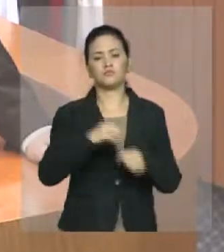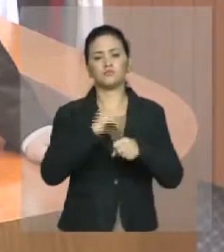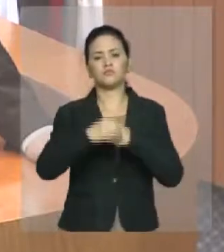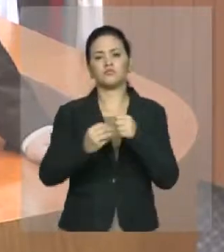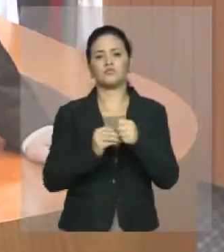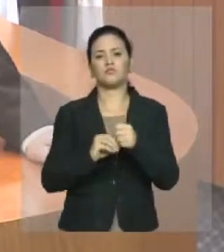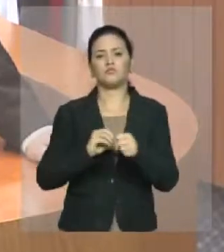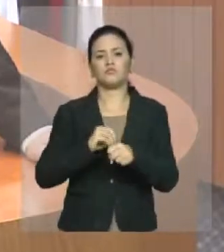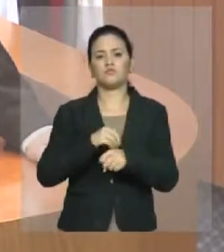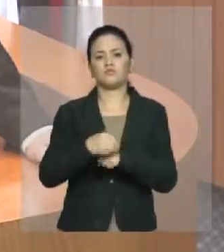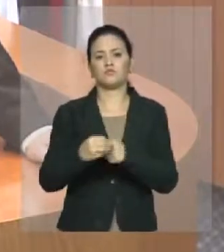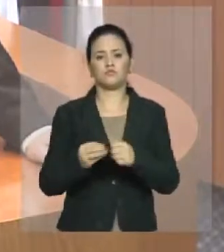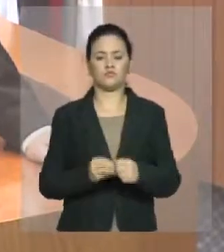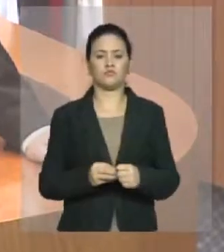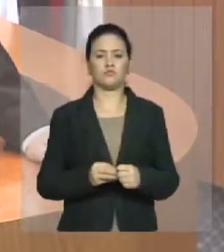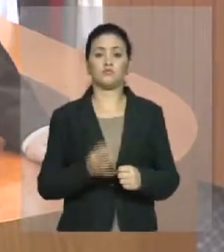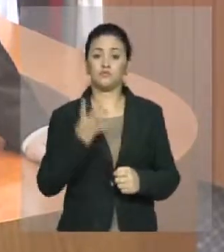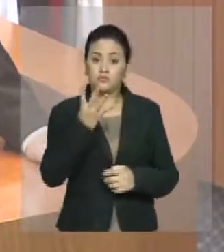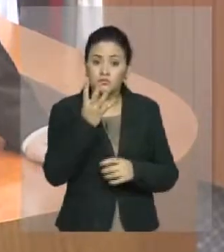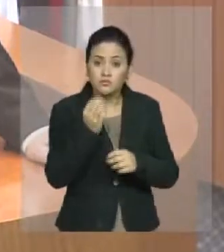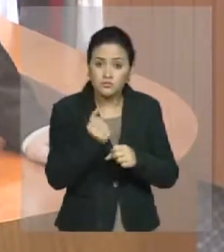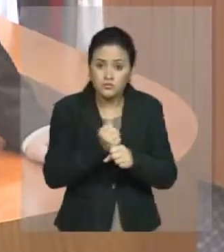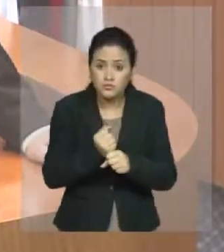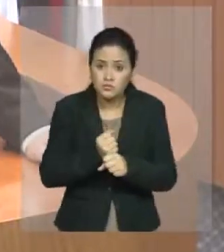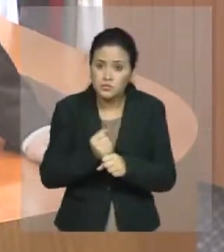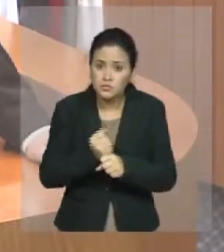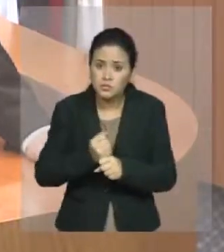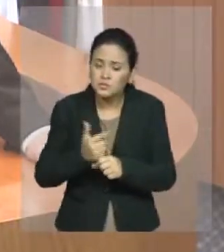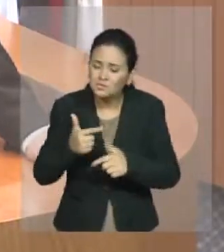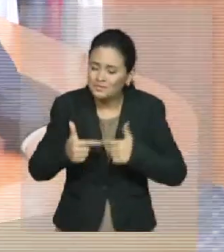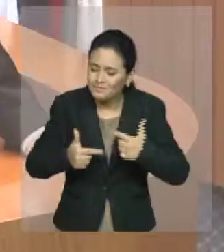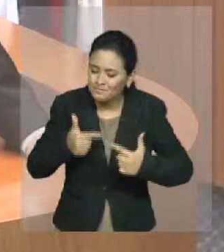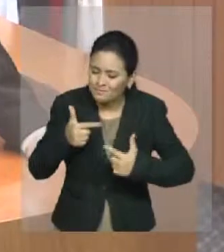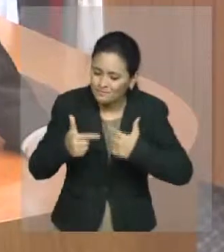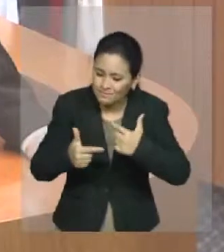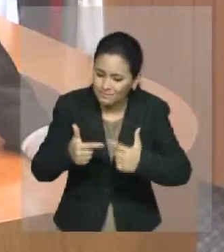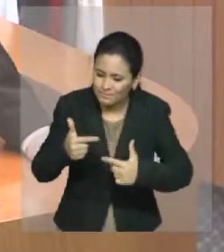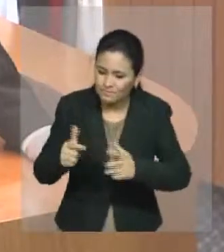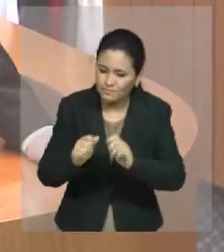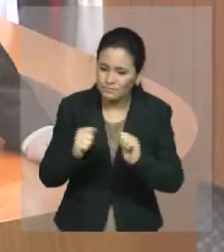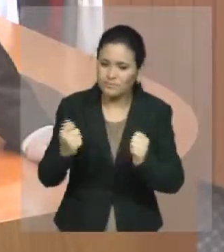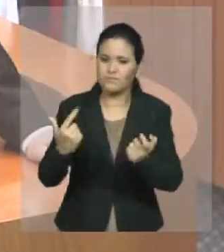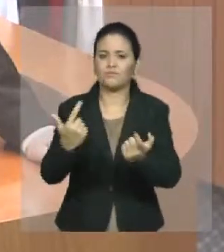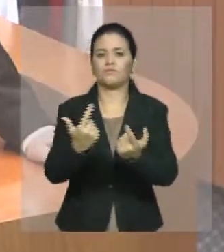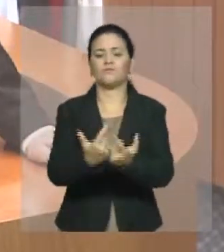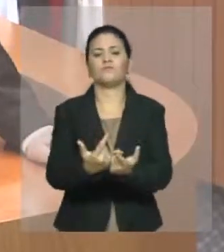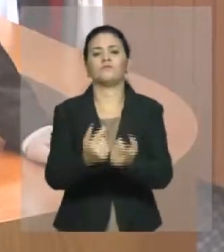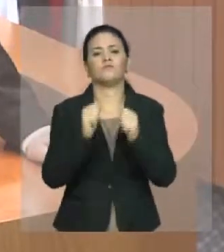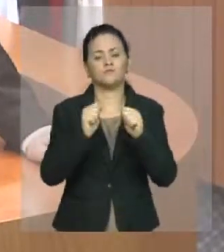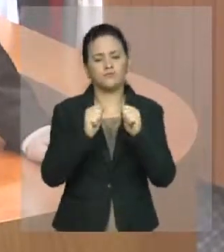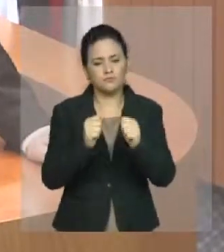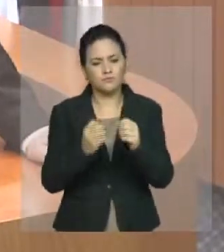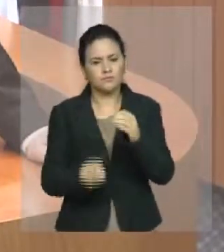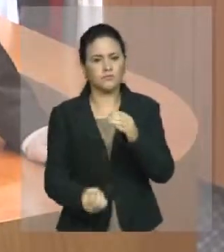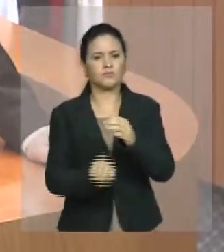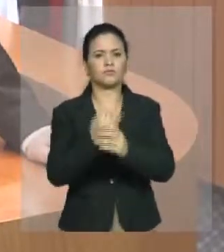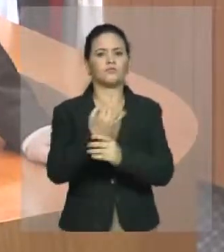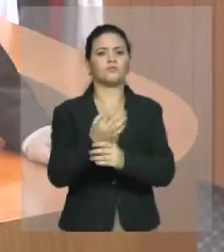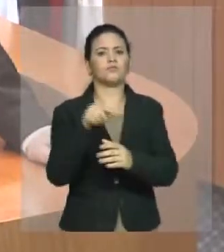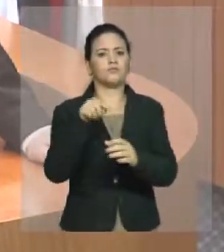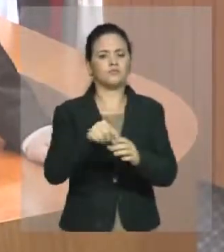casa lutou para que esse fundo pudesse ser implementado. E hoje, o governador Flávio Dino irá dar posse